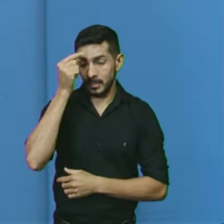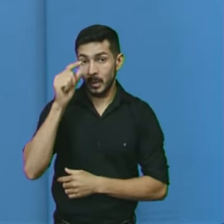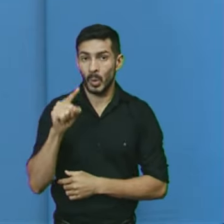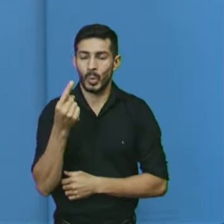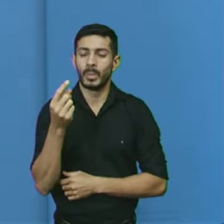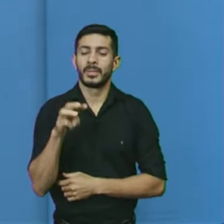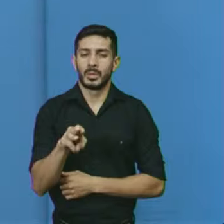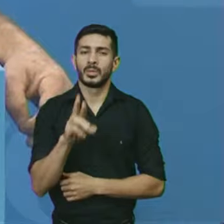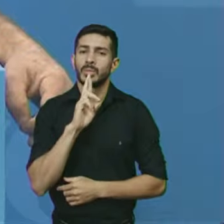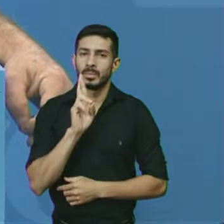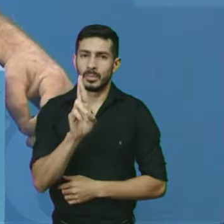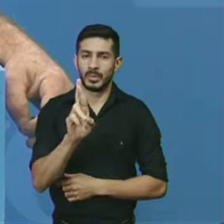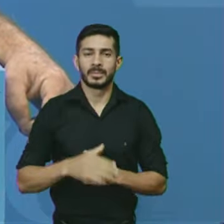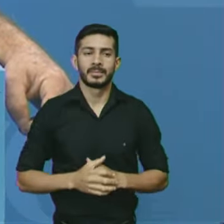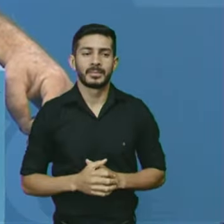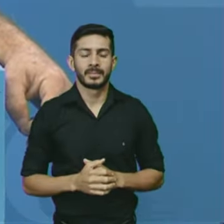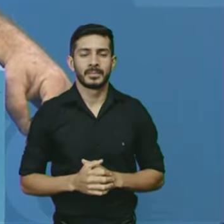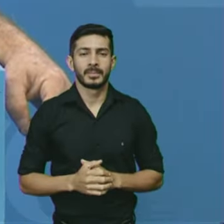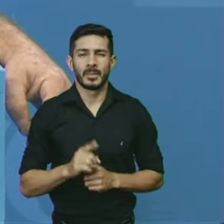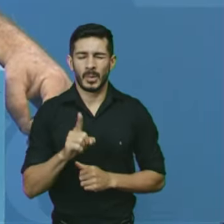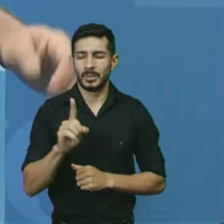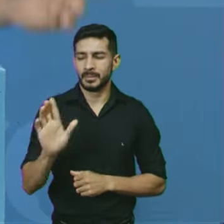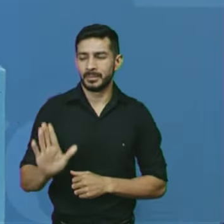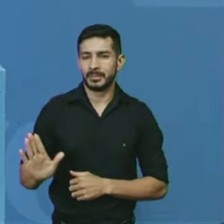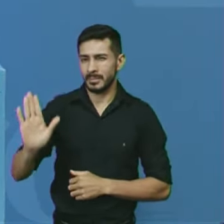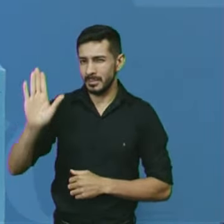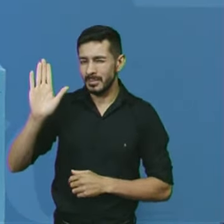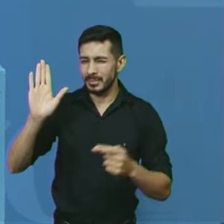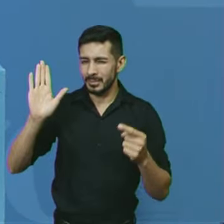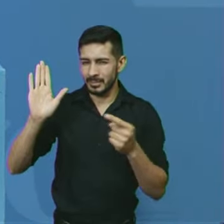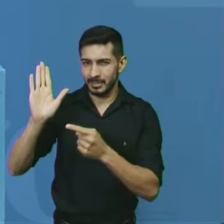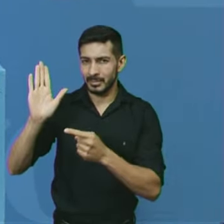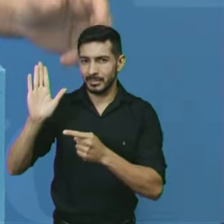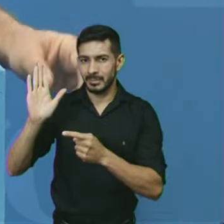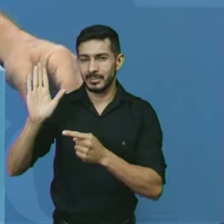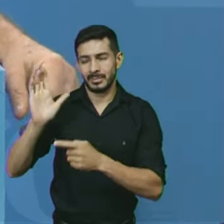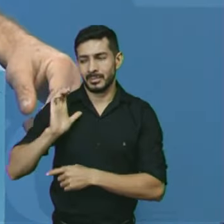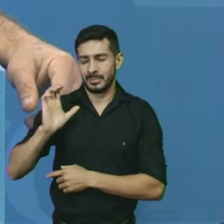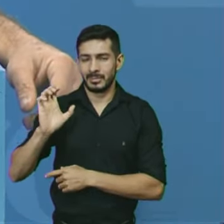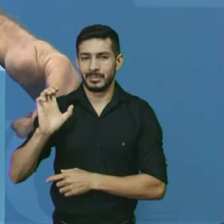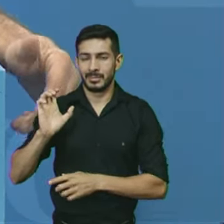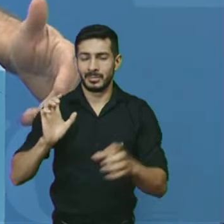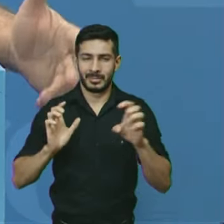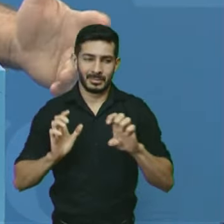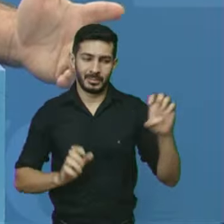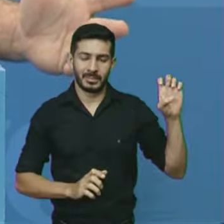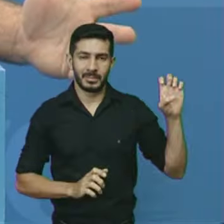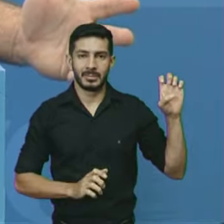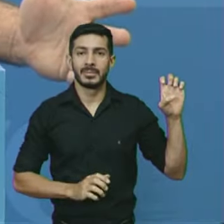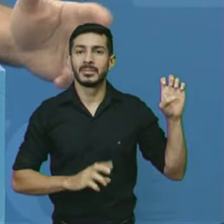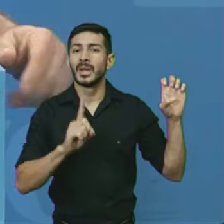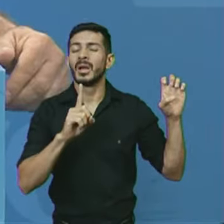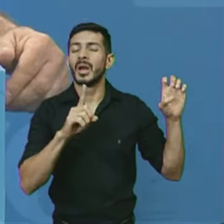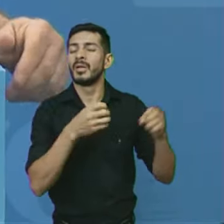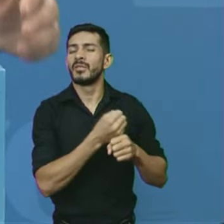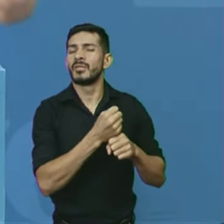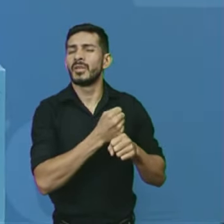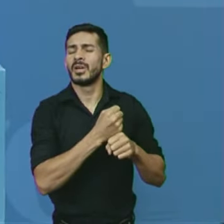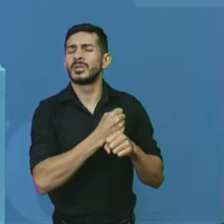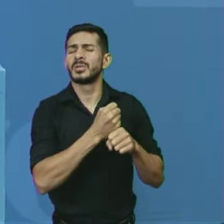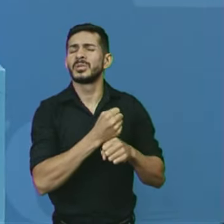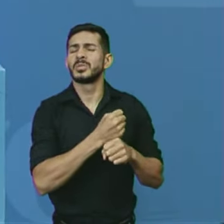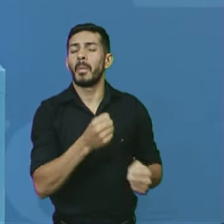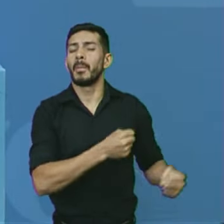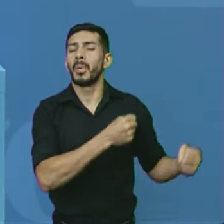minuto para sua resposta o candidato que está na minha aqui minha esquerda Passou 20 anos no poder